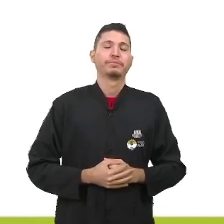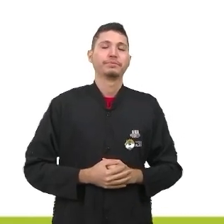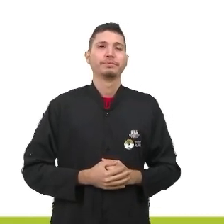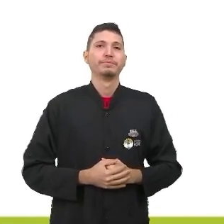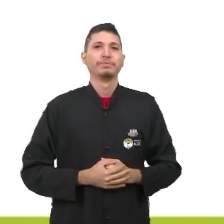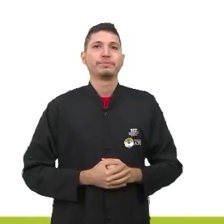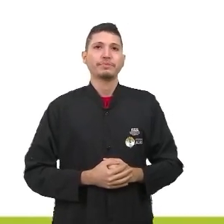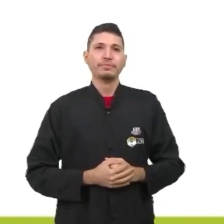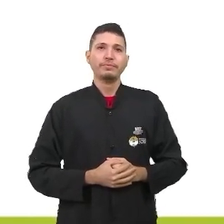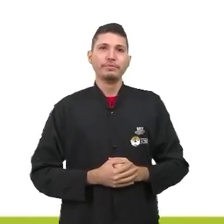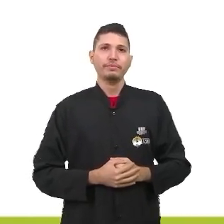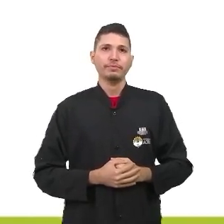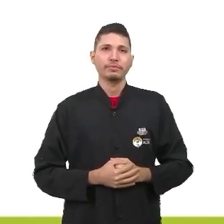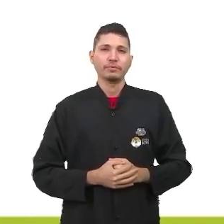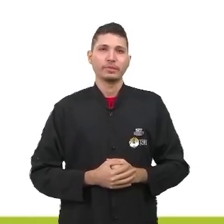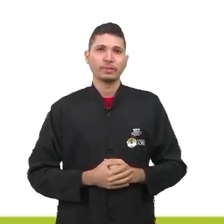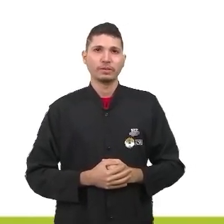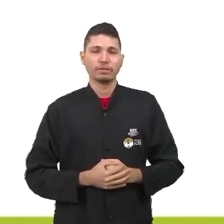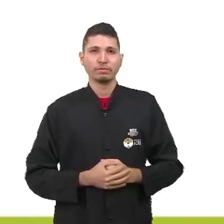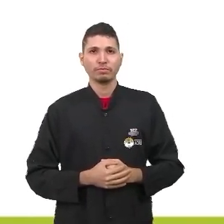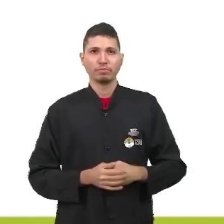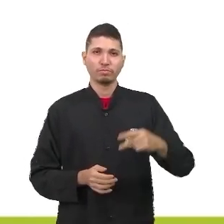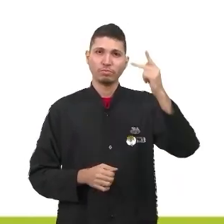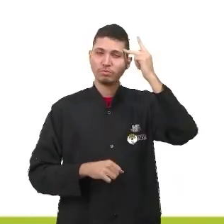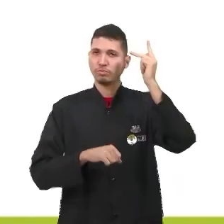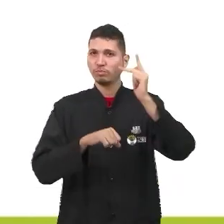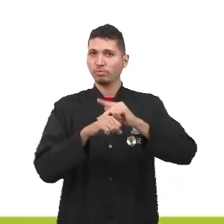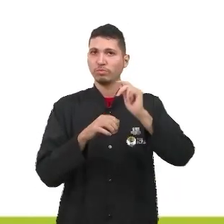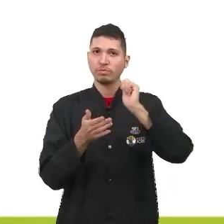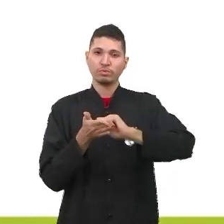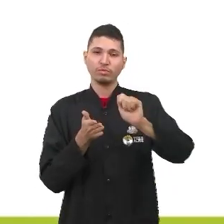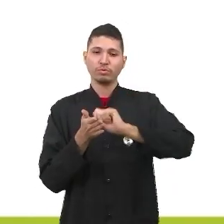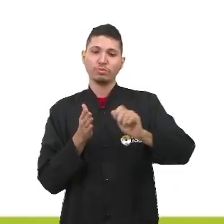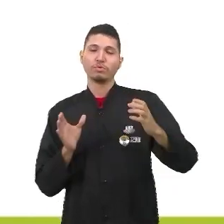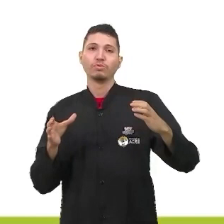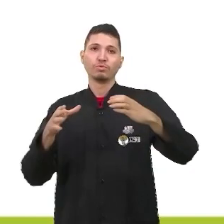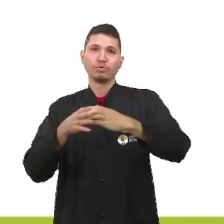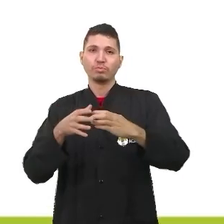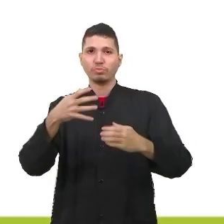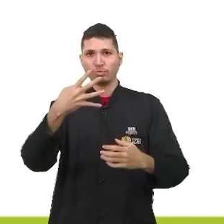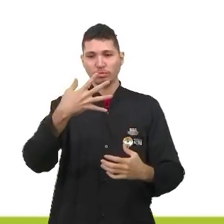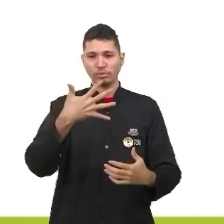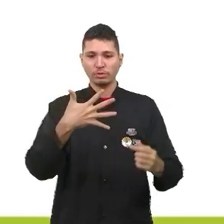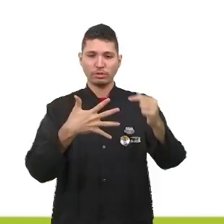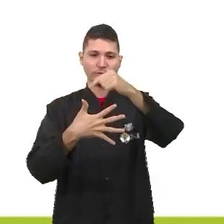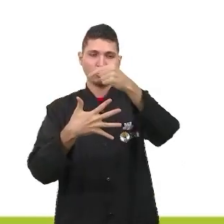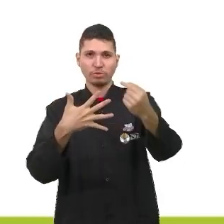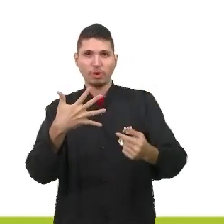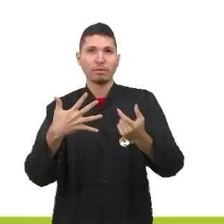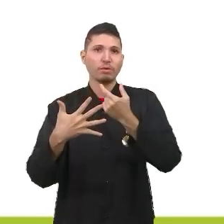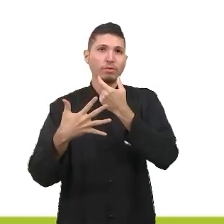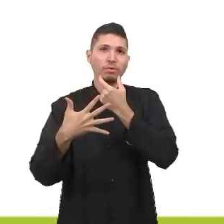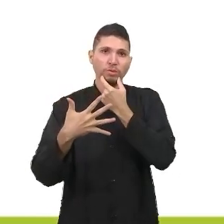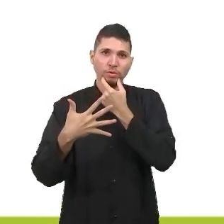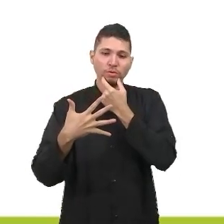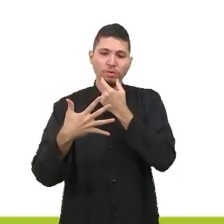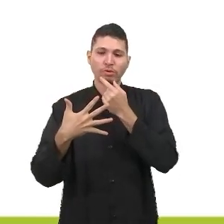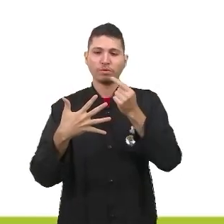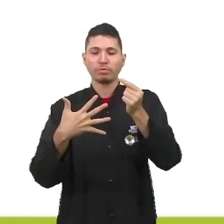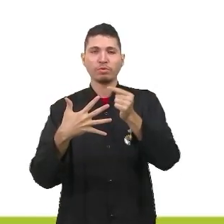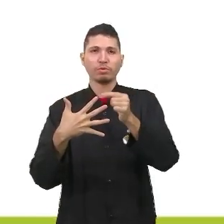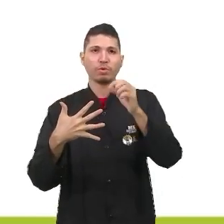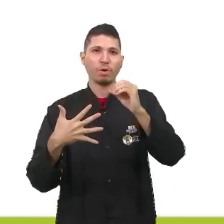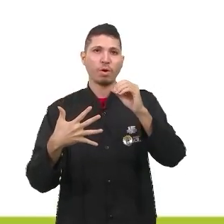temos também os artistas, né, os escritores, como foi falado, o grupo dos 5, né, que é o Mário de Andrade, o Oswald de